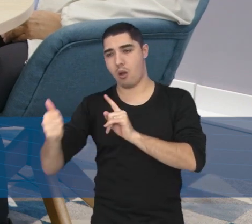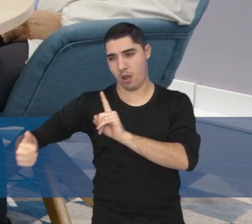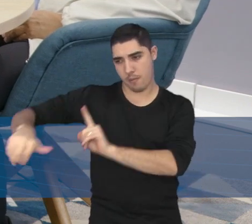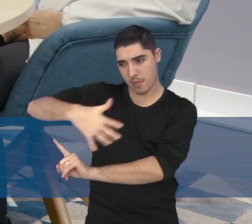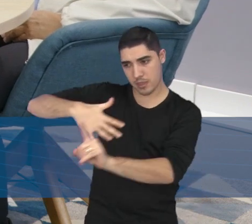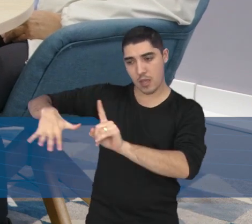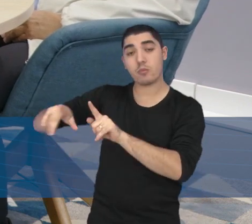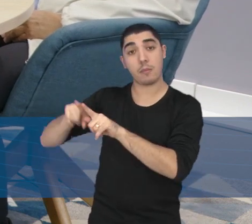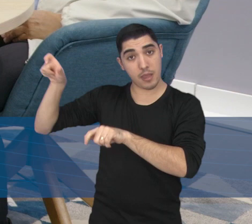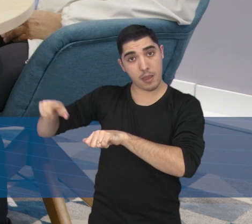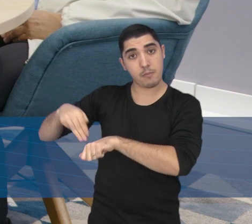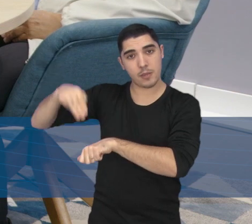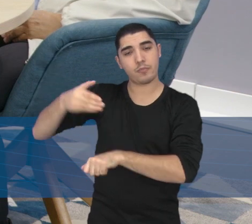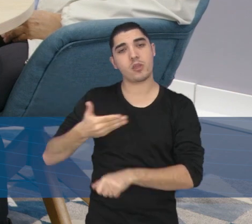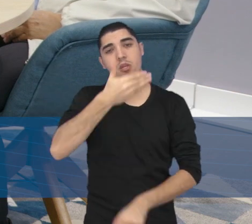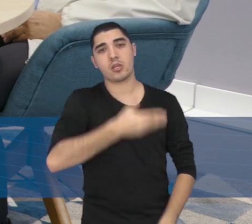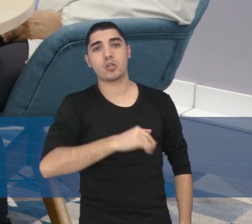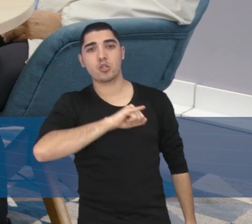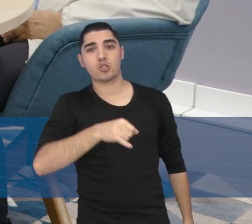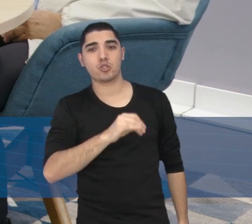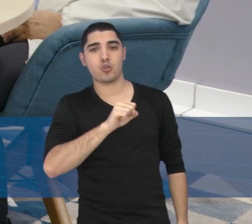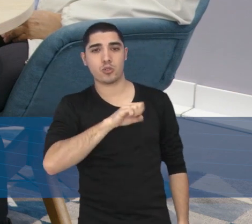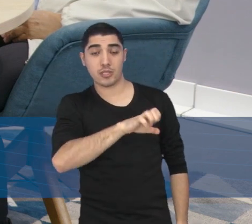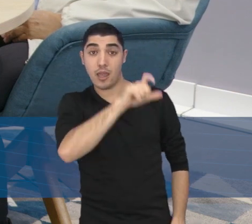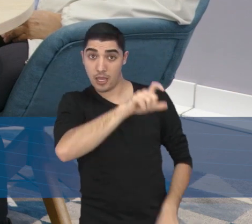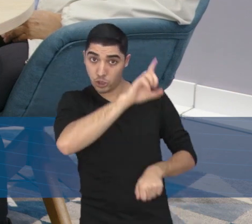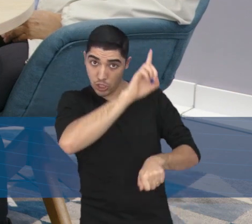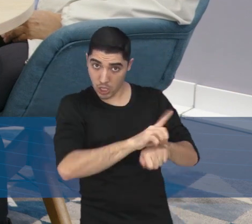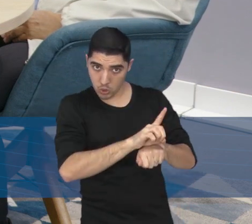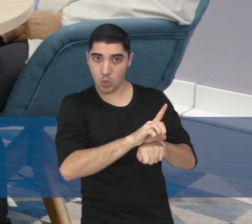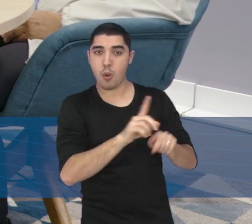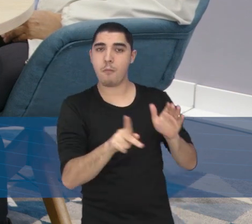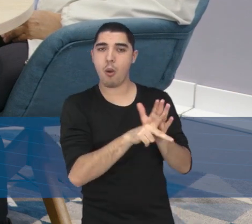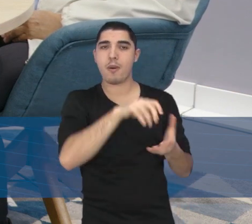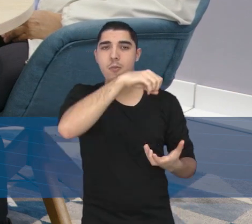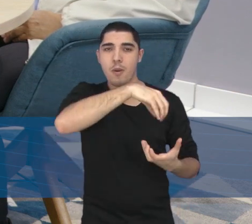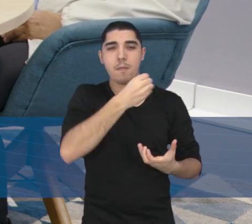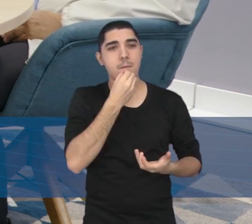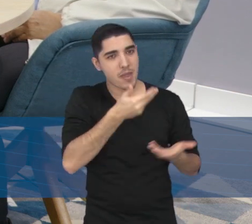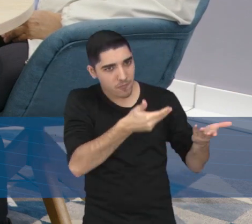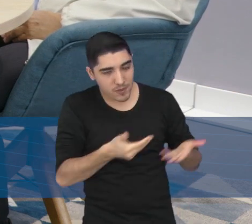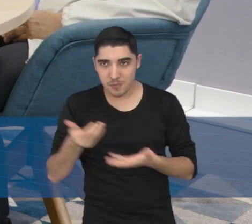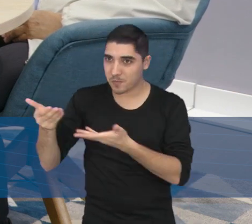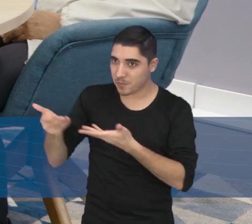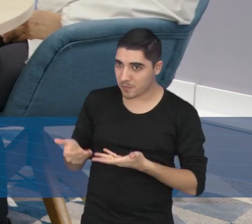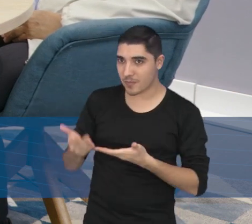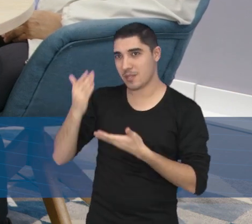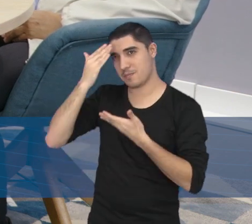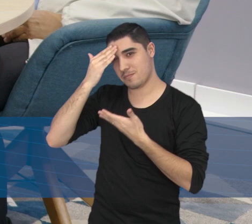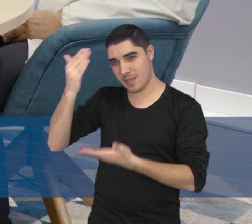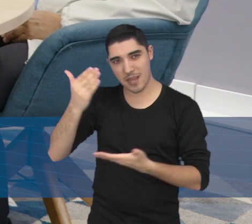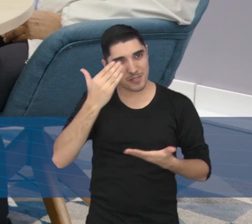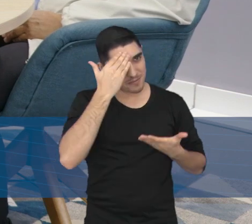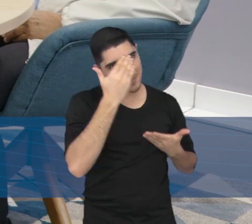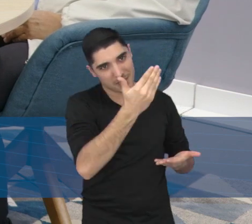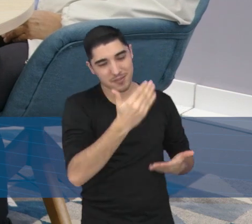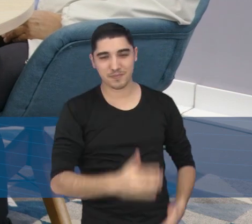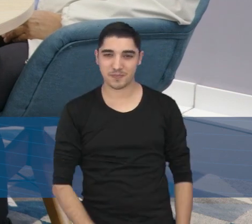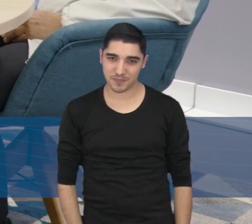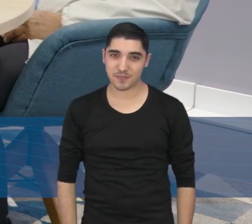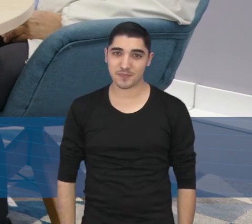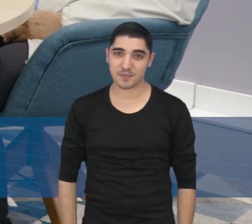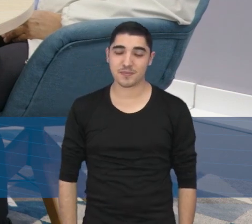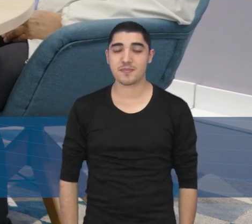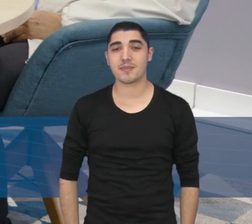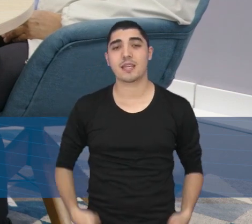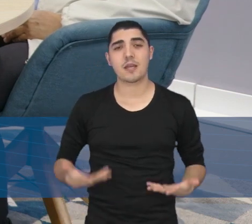em sustentabilidade, e também José Nabuco, que é diretor-presidente da Urban. Sejam muito bem-vindos. Obrigado, prazer. Bom,